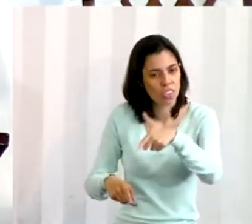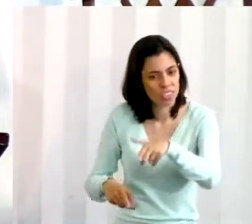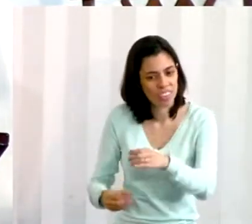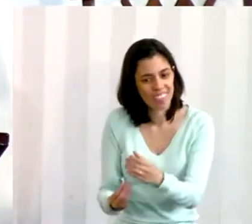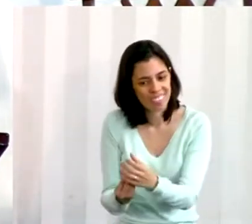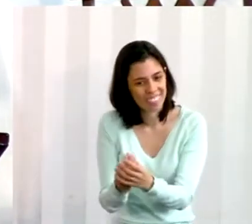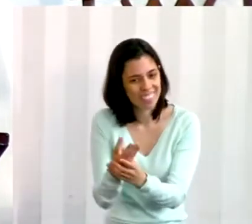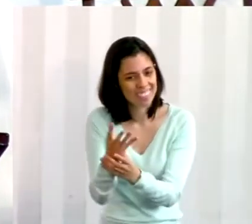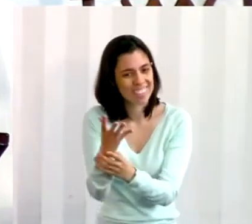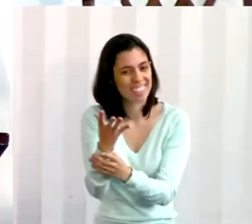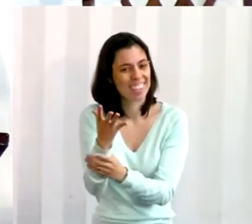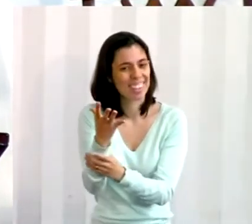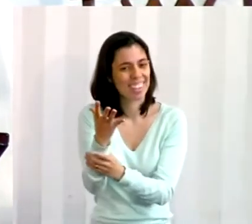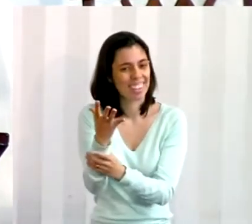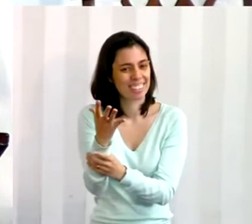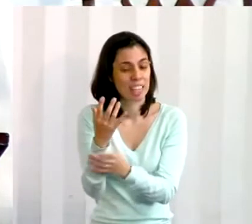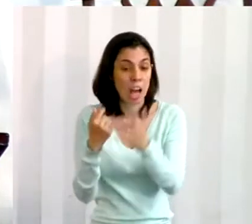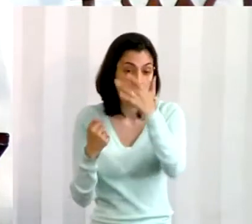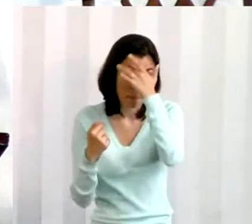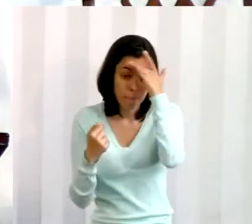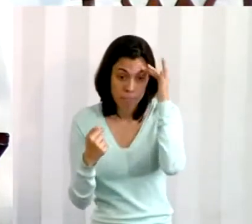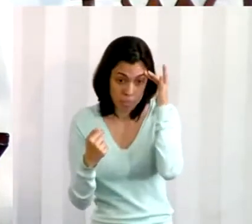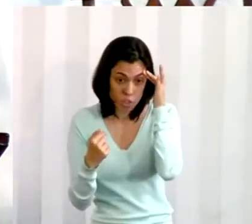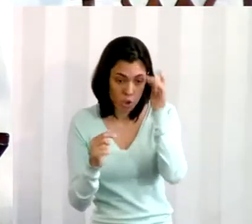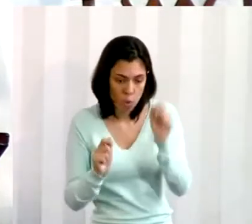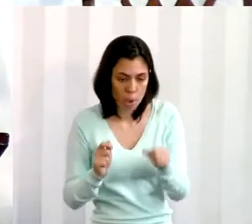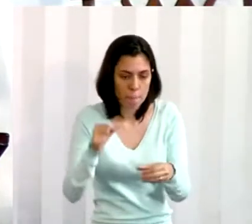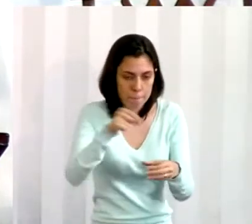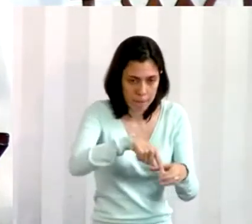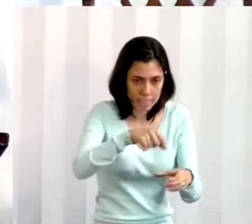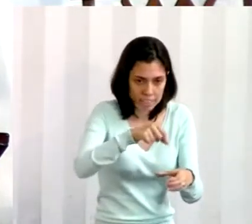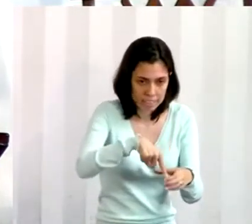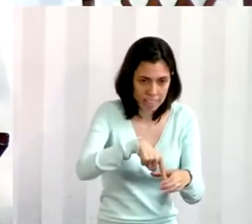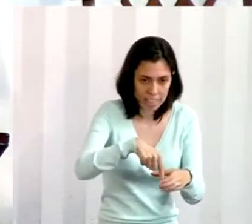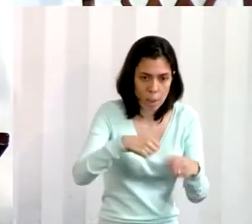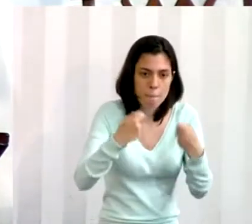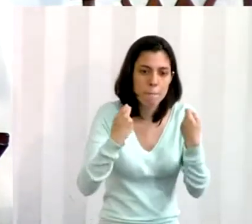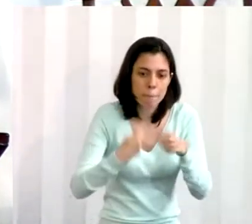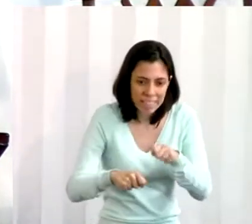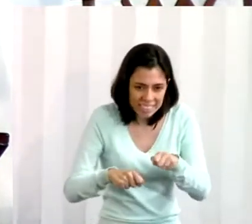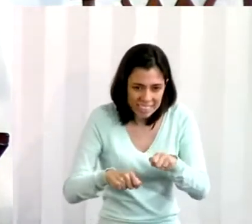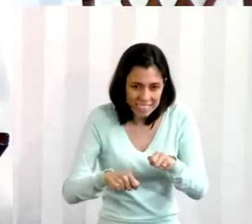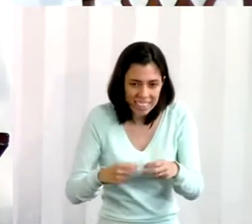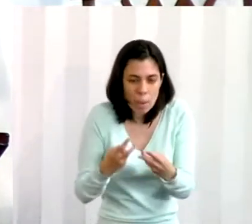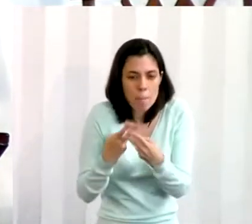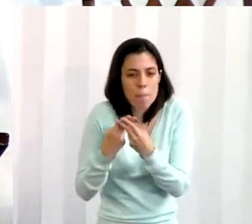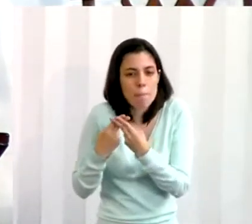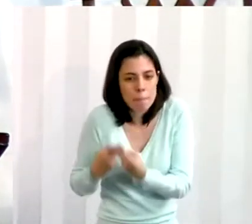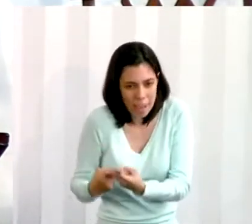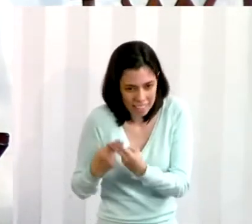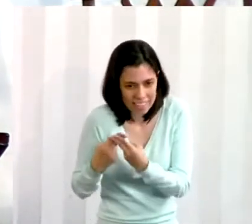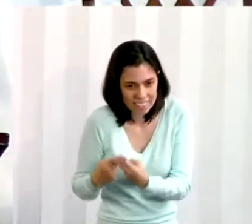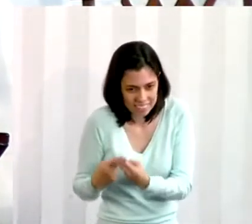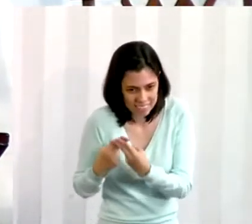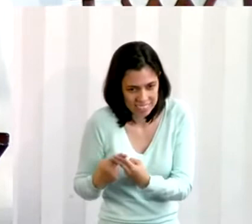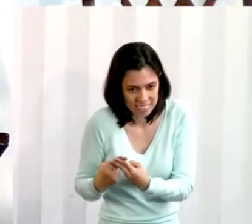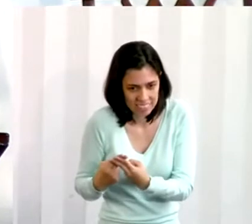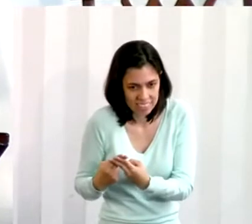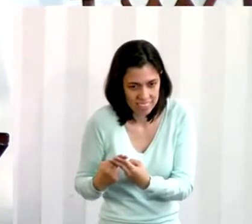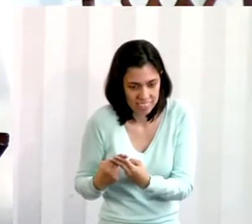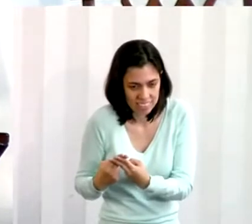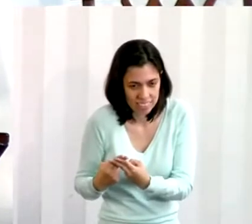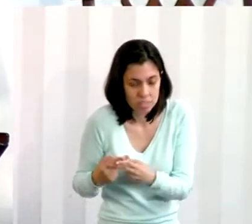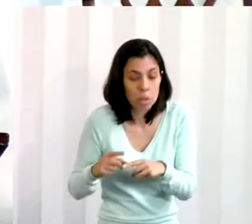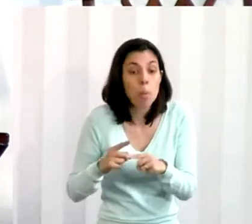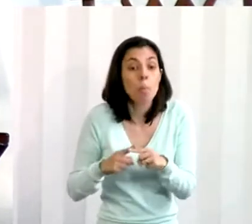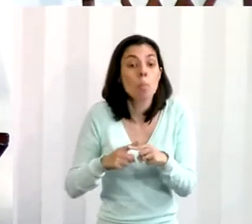nosso Senhor, aguardar aquela palavra chamada parousia, a vinda do nosso Senhor.